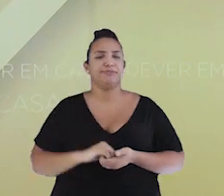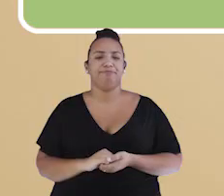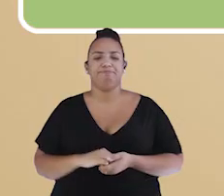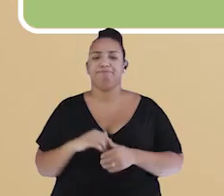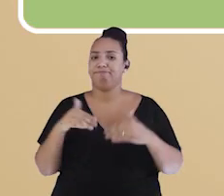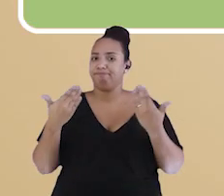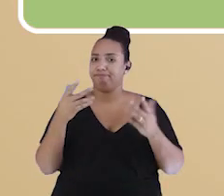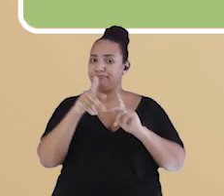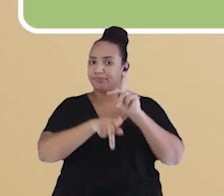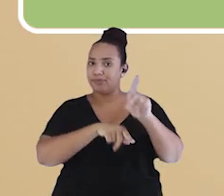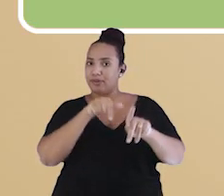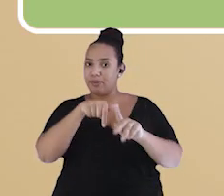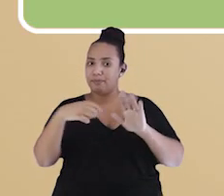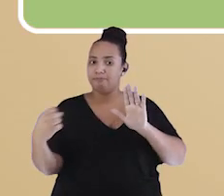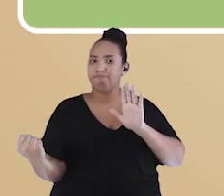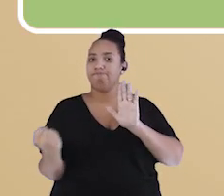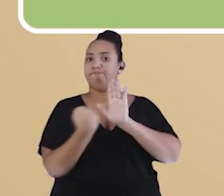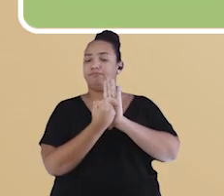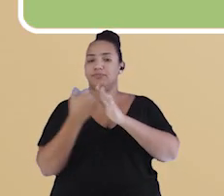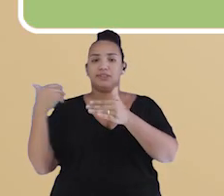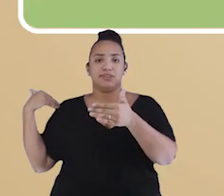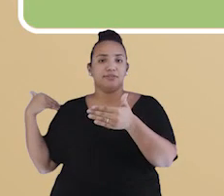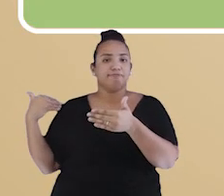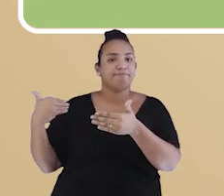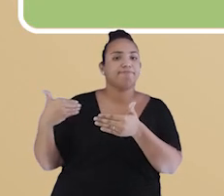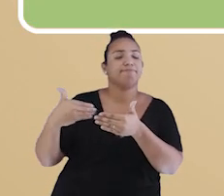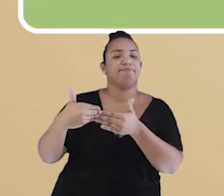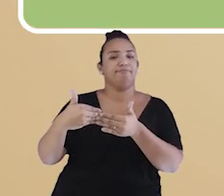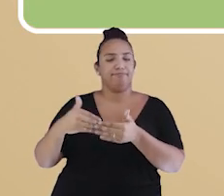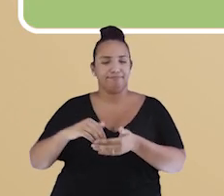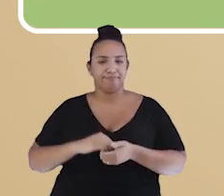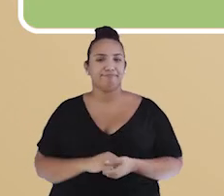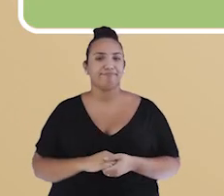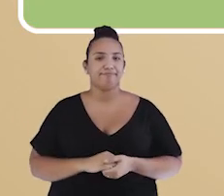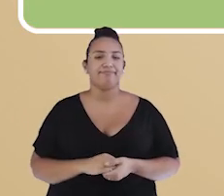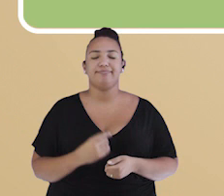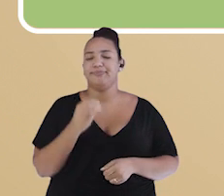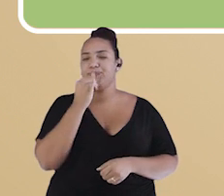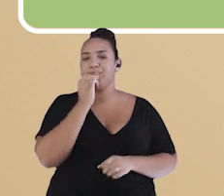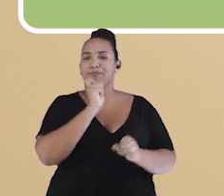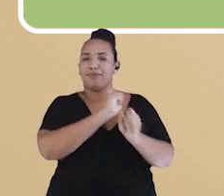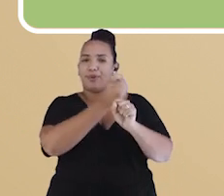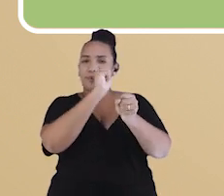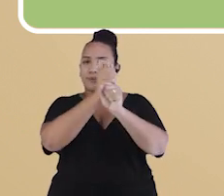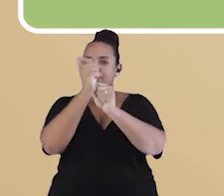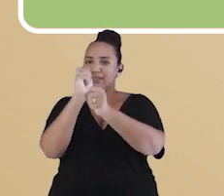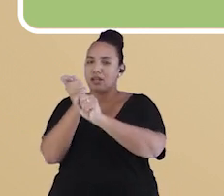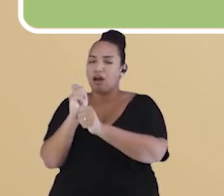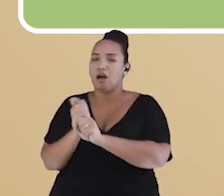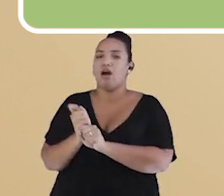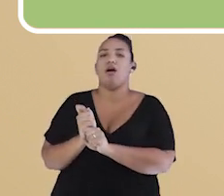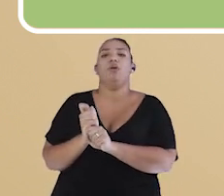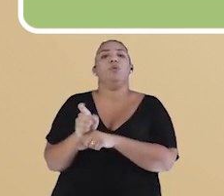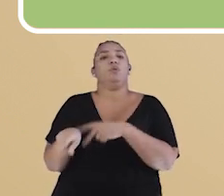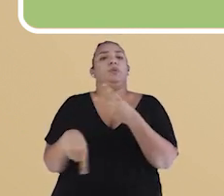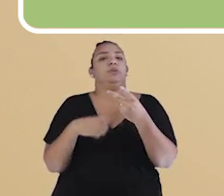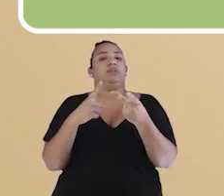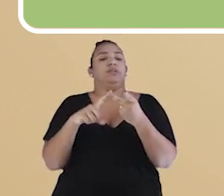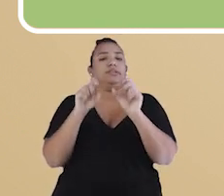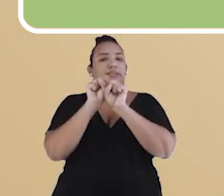valiosos. E essas civilizações deixaram marcas preciosas de sua existência. As